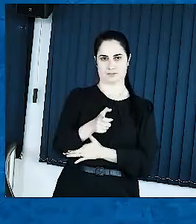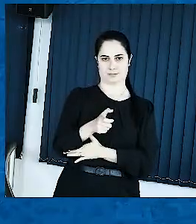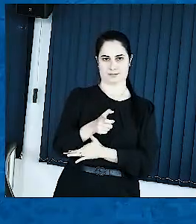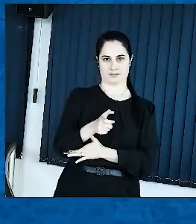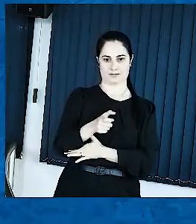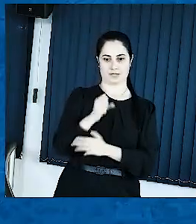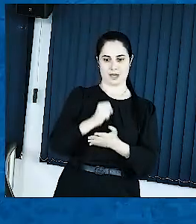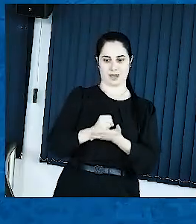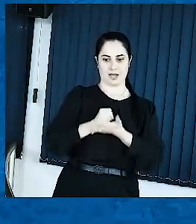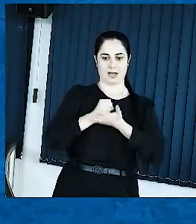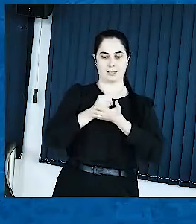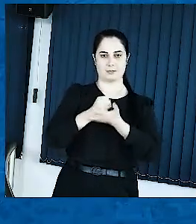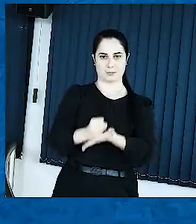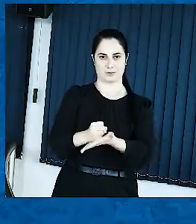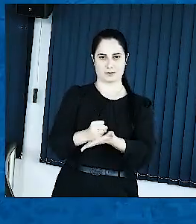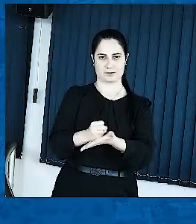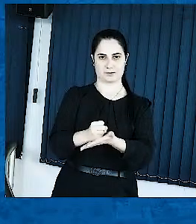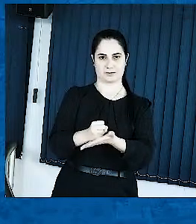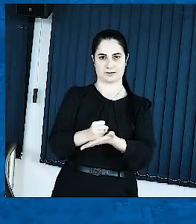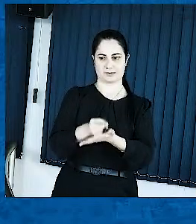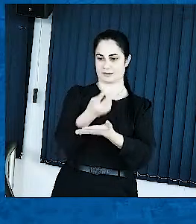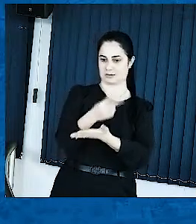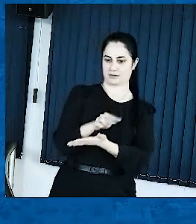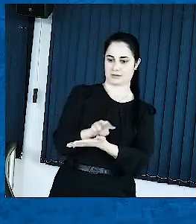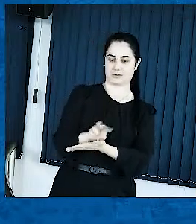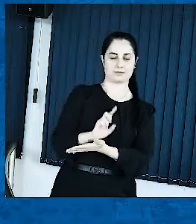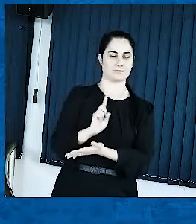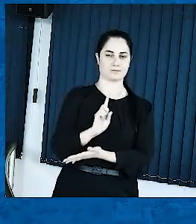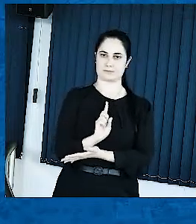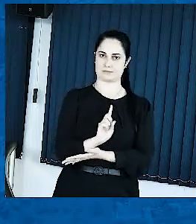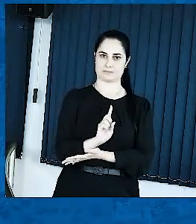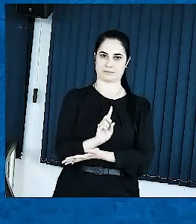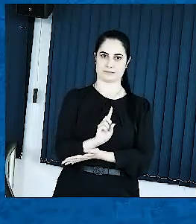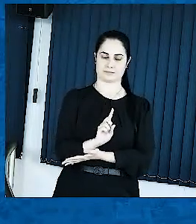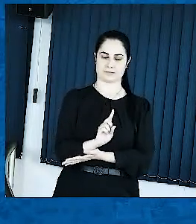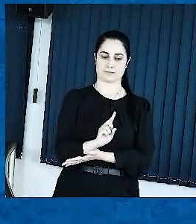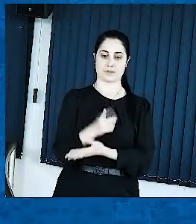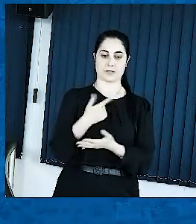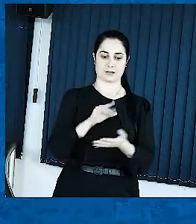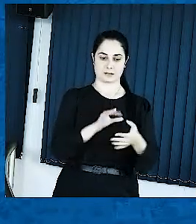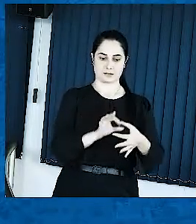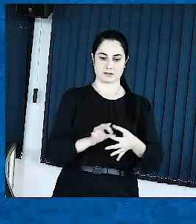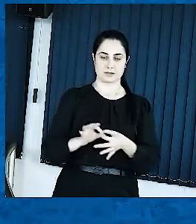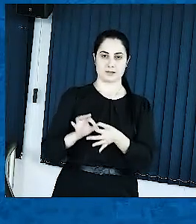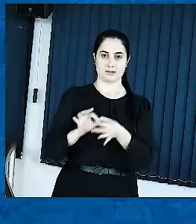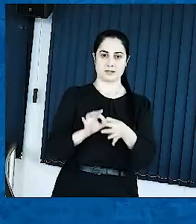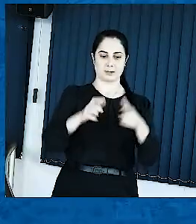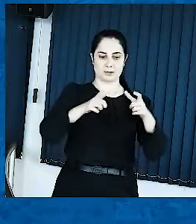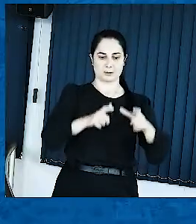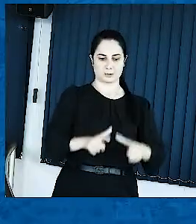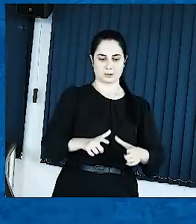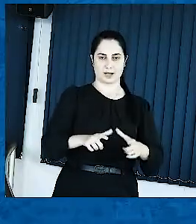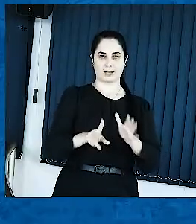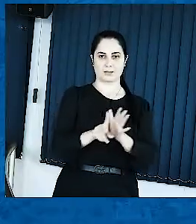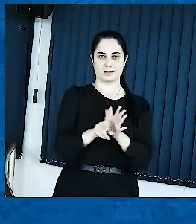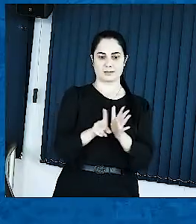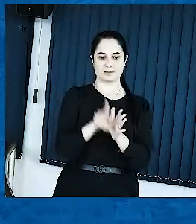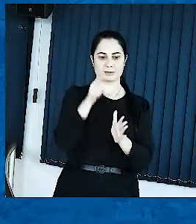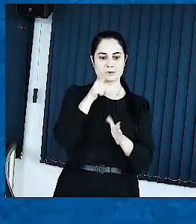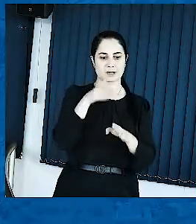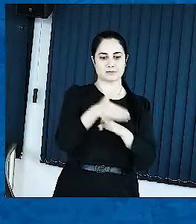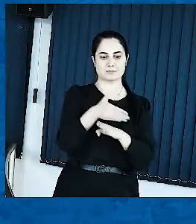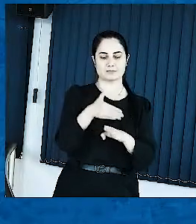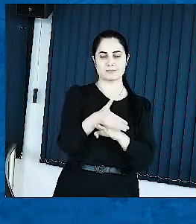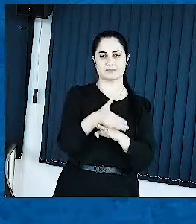oferece apoio ao invés de olhares. E ela cria ambientes acessíveis para essas crianças.